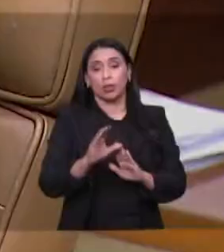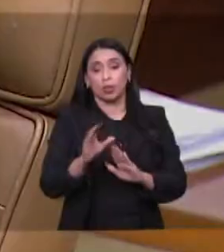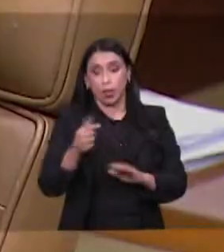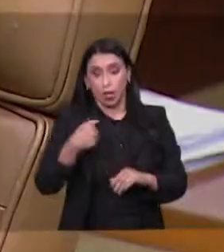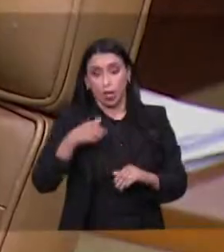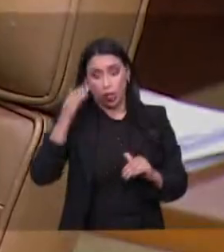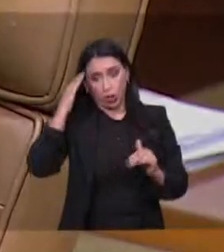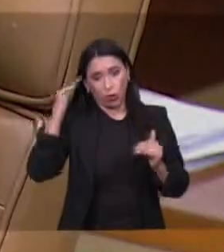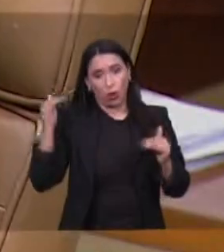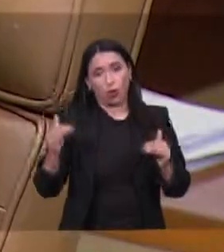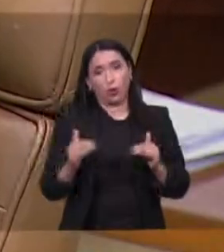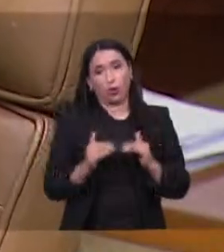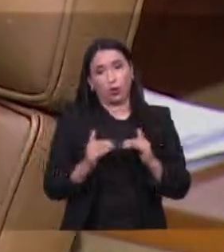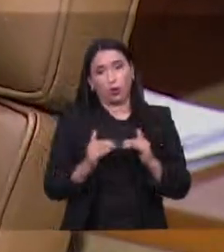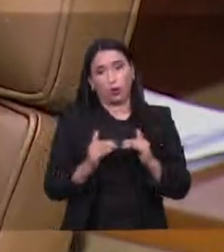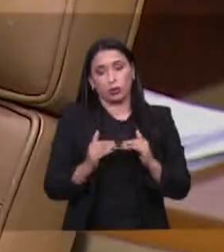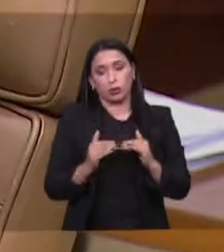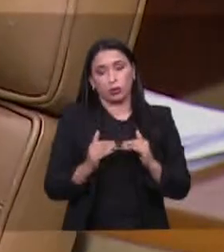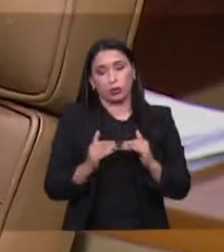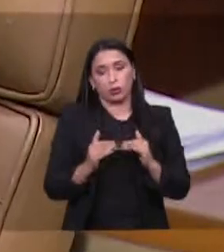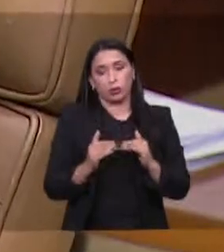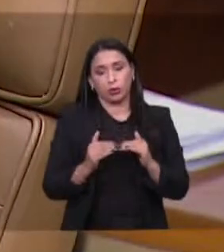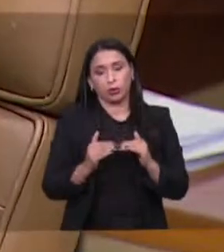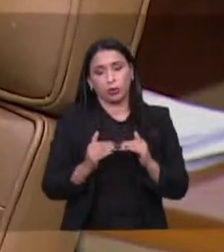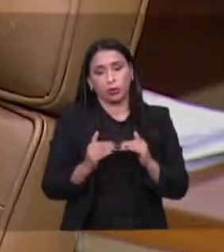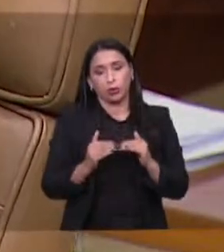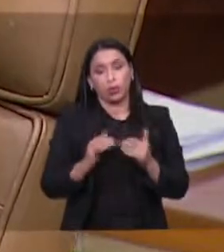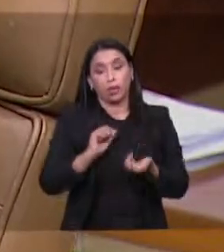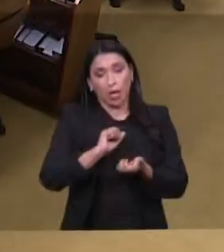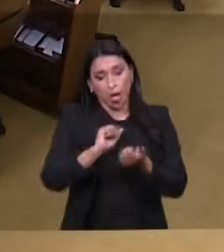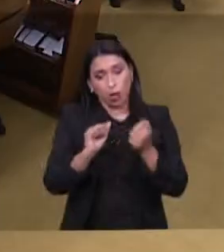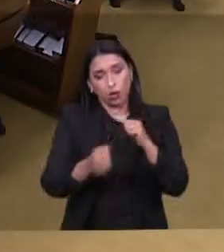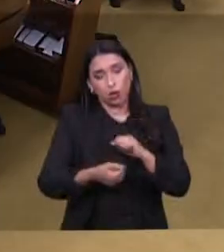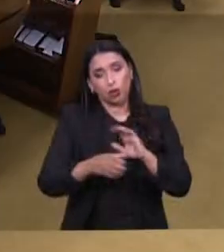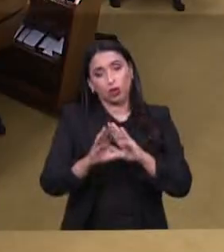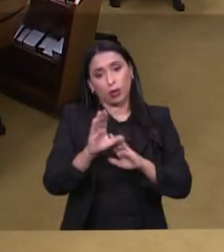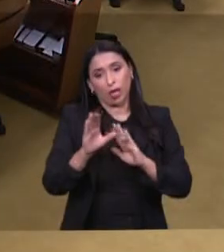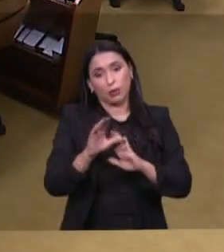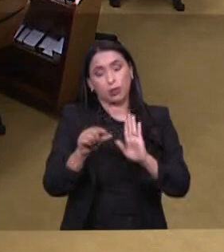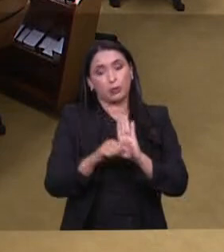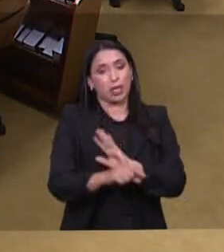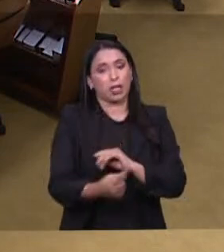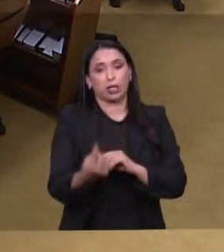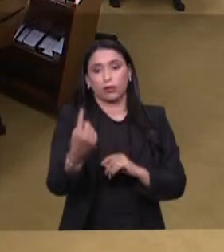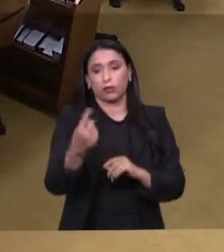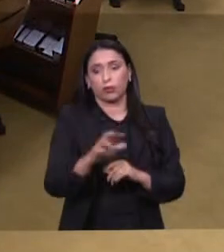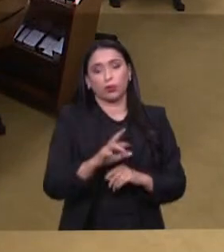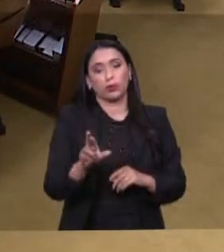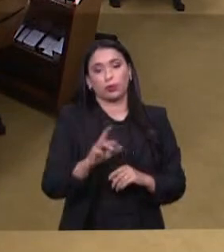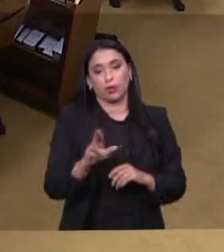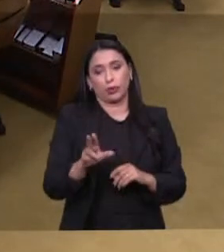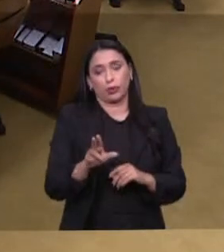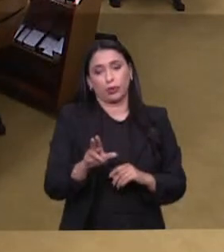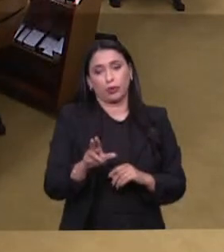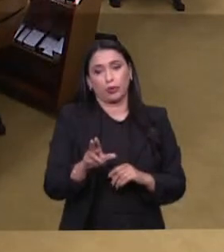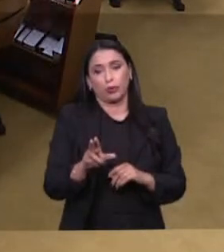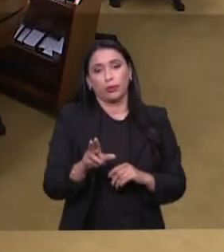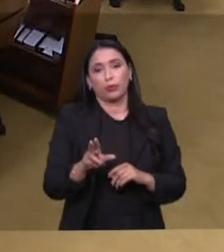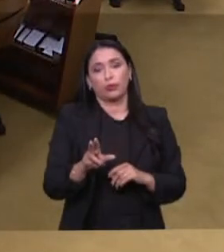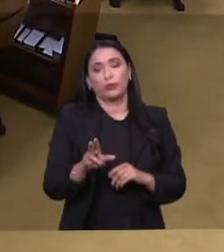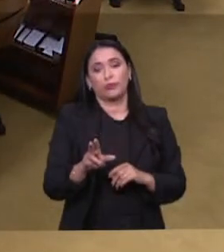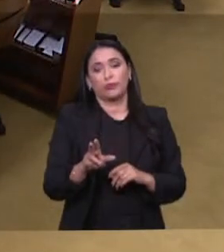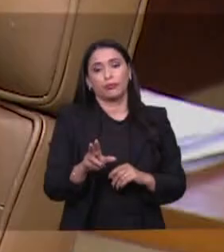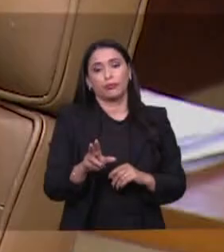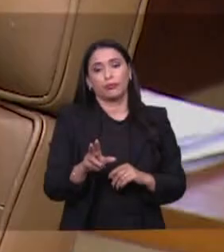caput. Não pode ter acordo, ajuste para fazer. Reajustou quanto ao caput, quanto ao parágrafo único, não. Manteve não, a inconstitucionalidade. Não, não, é exatamente.